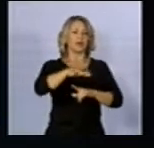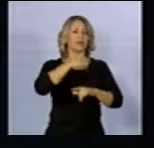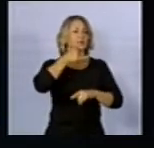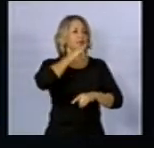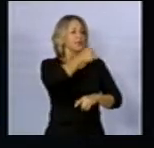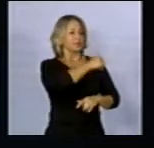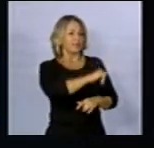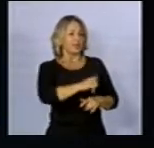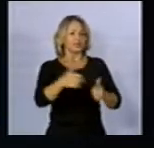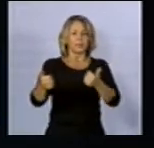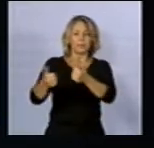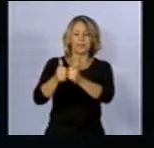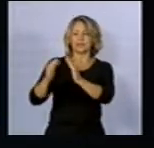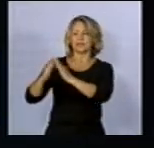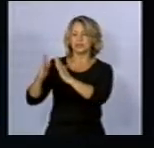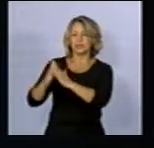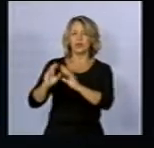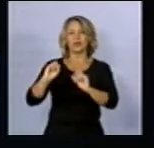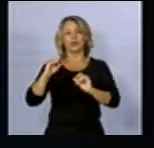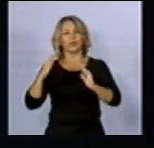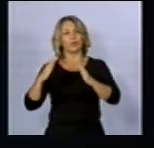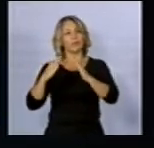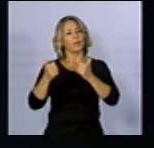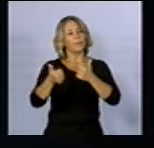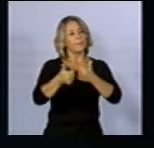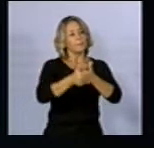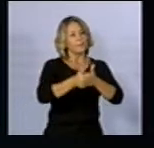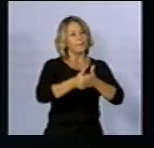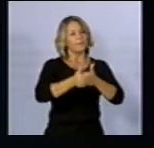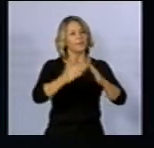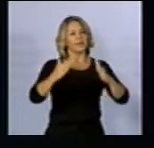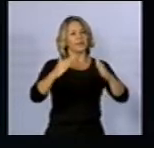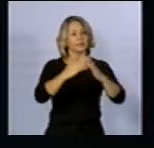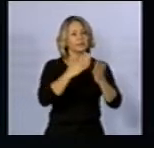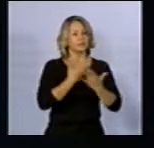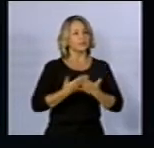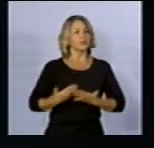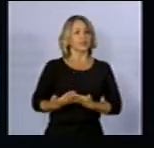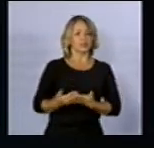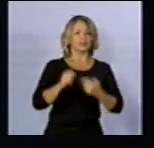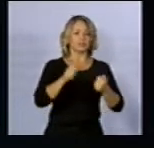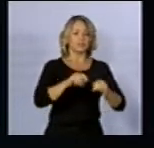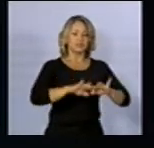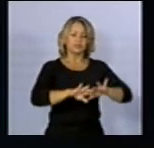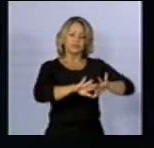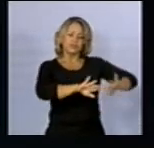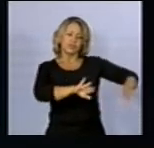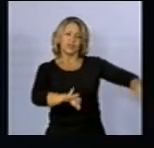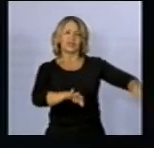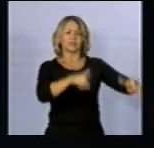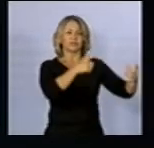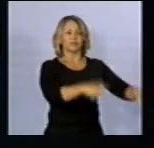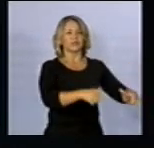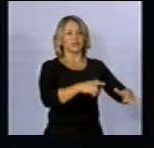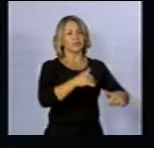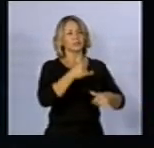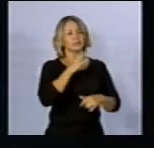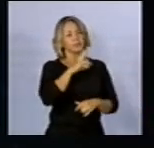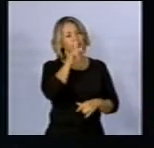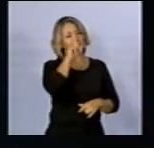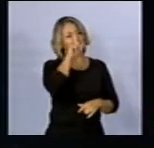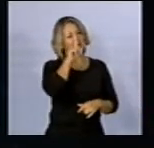de creches, escolas, orfanatos, no sentido de afastá-las desses locais. Não é isso.